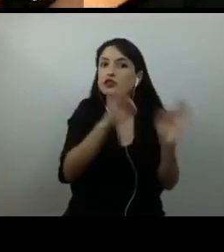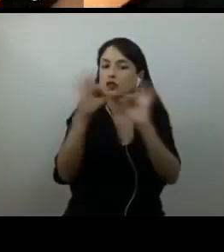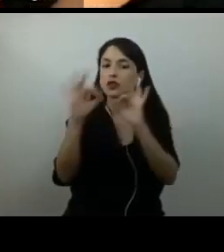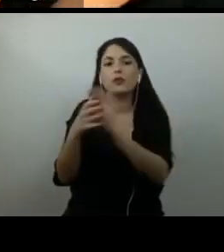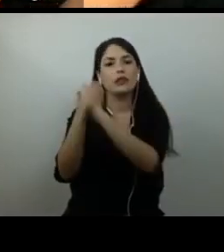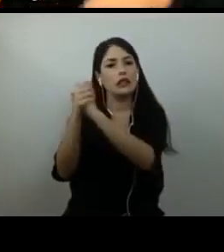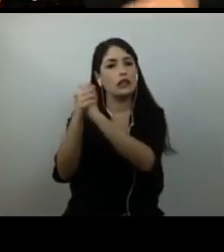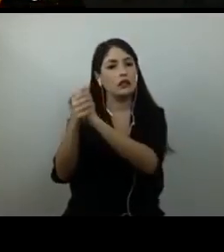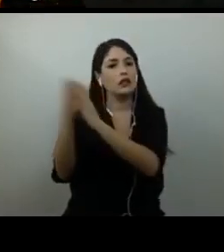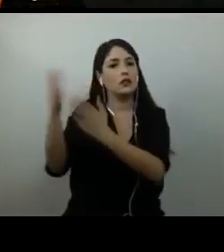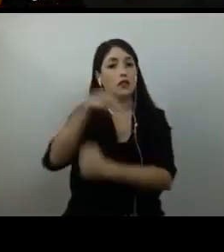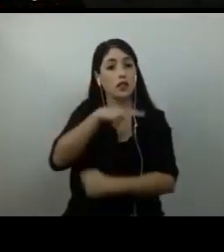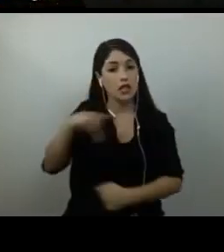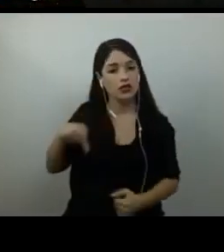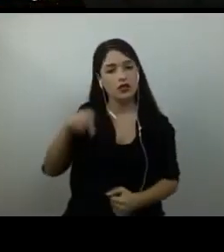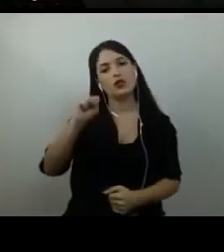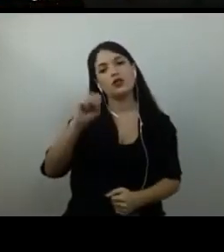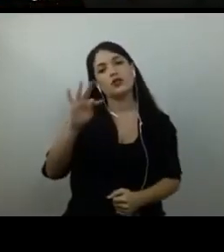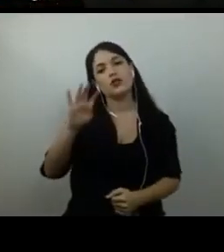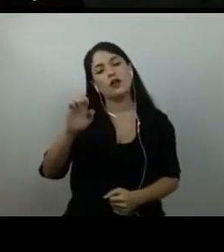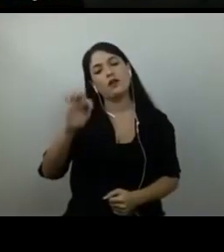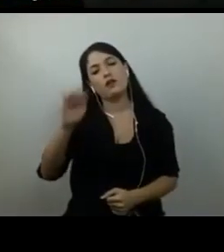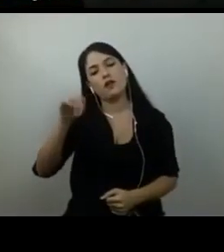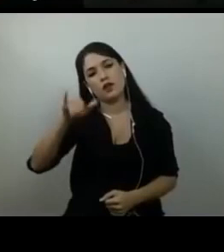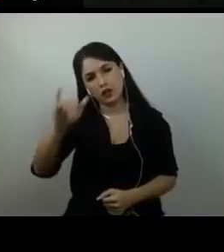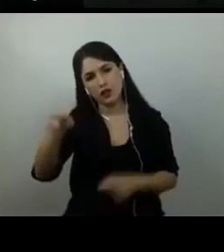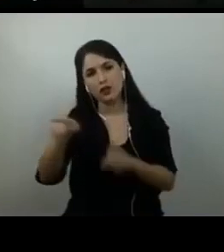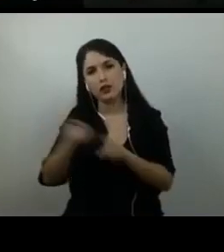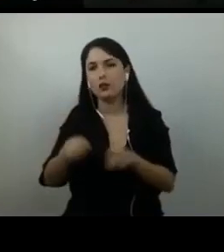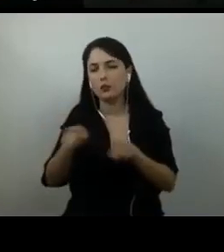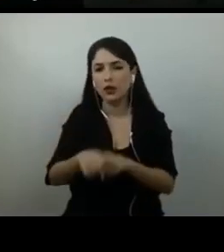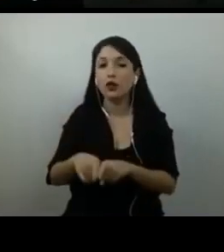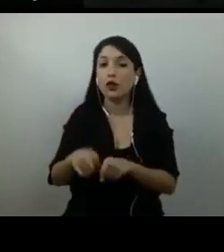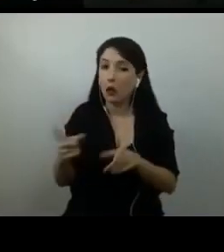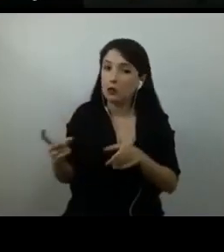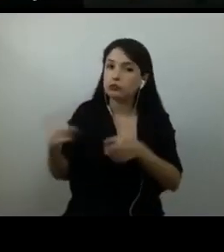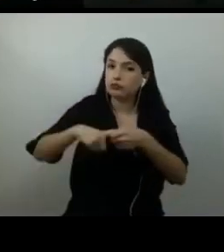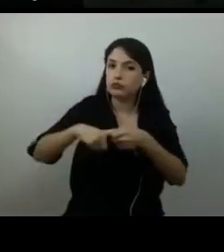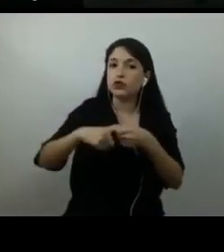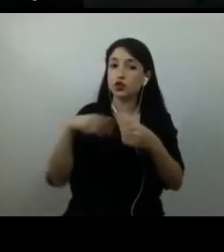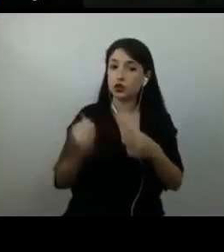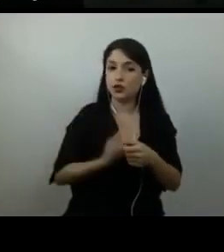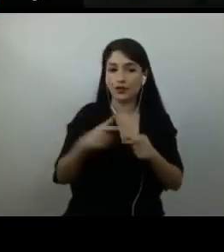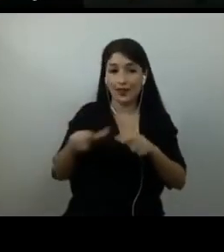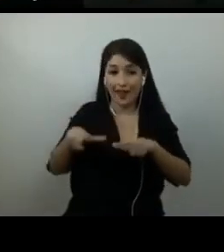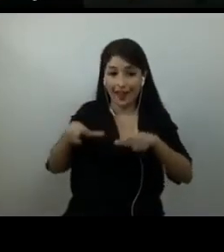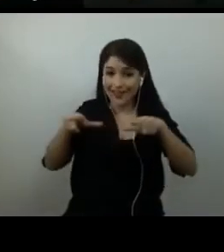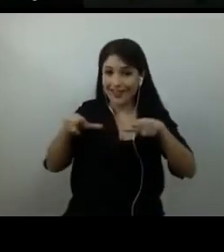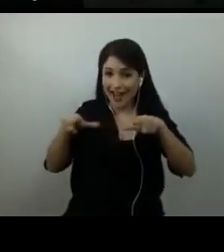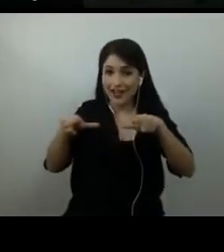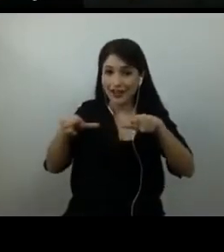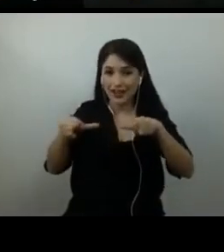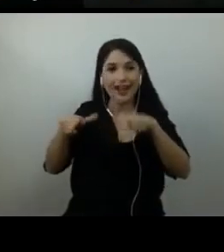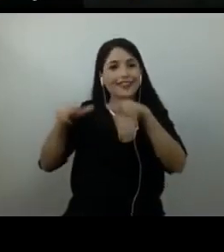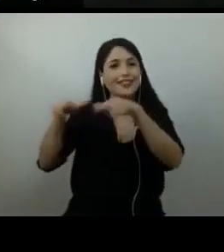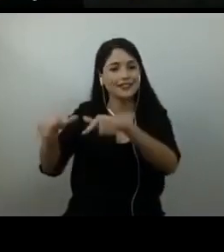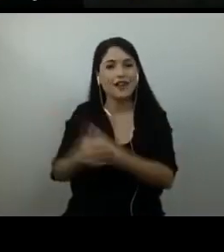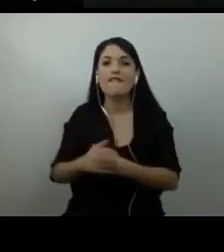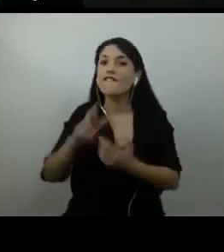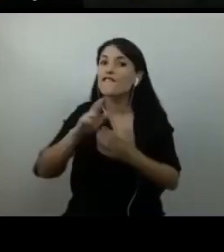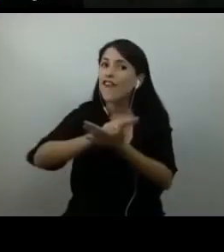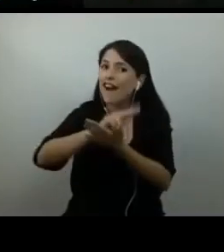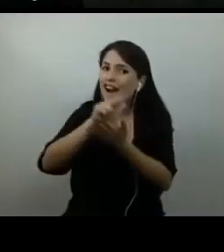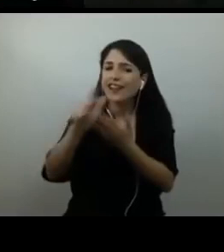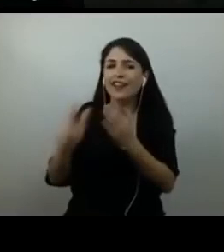demais entidades acadêmicas, fizeram conosco um convênio e nós estamos emitindo certificados, né? Então, recebemos várias mensagens